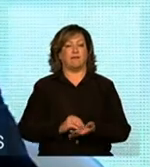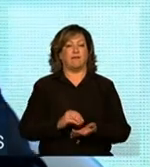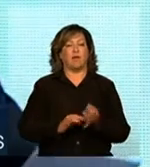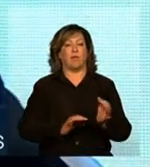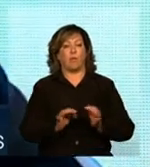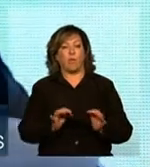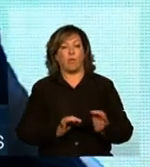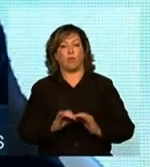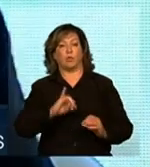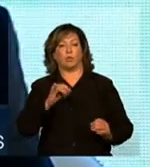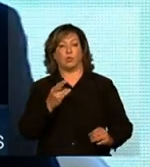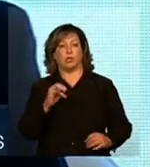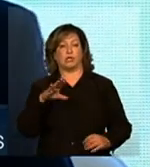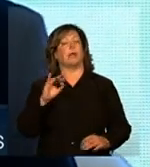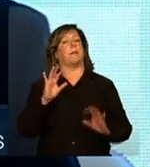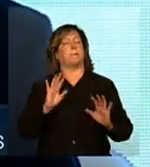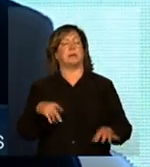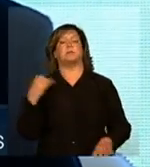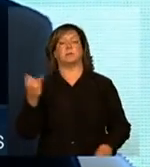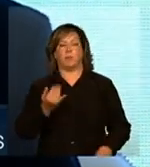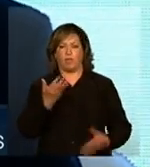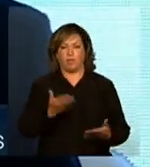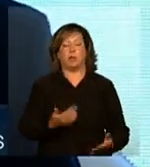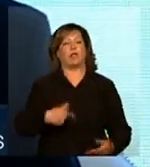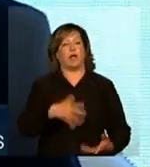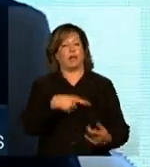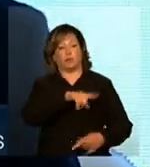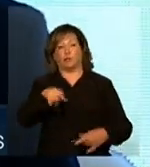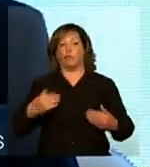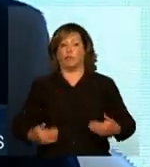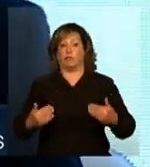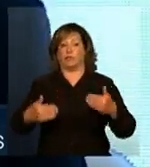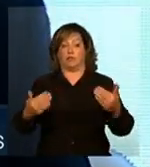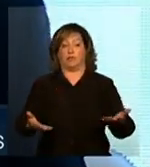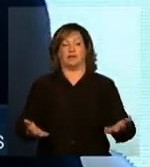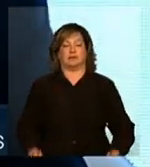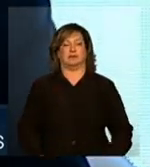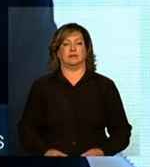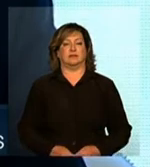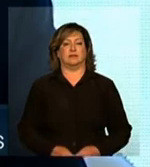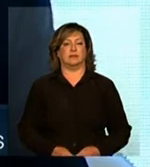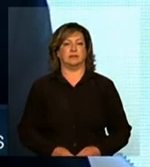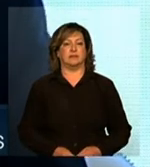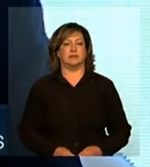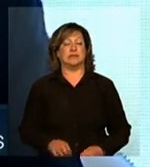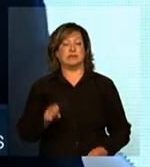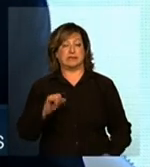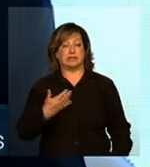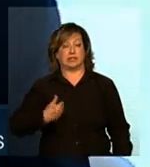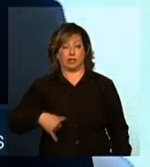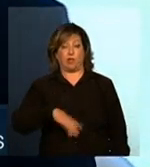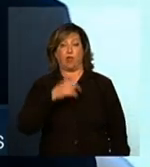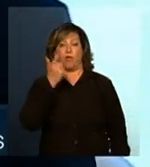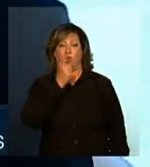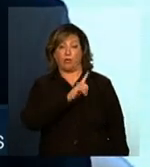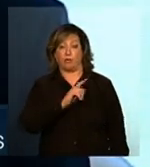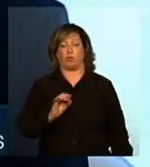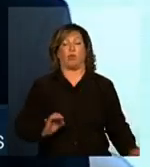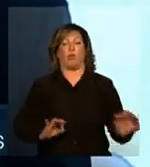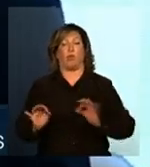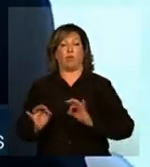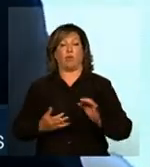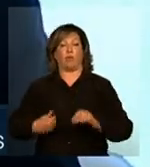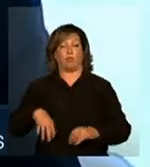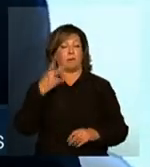para nós, mas, obviamente, que a gente quer que o pessoal avance nesse sentido. E se nós conseguimos organizarmos